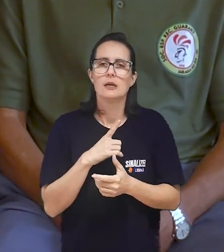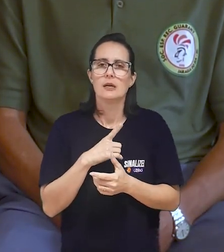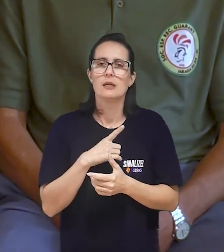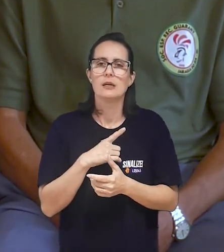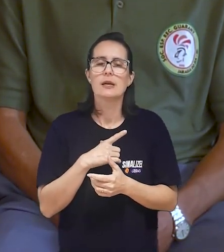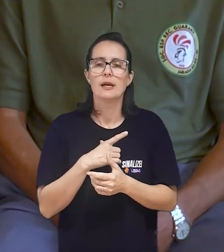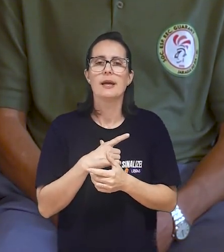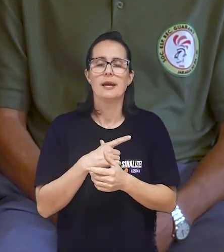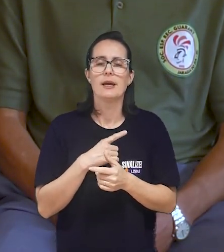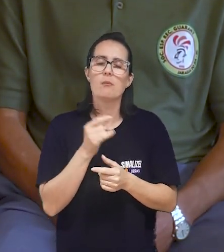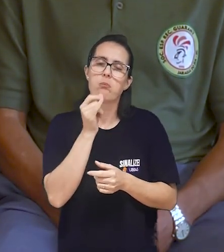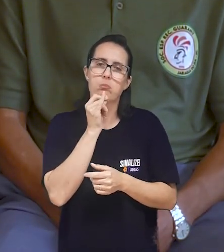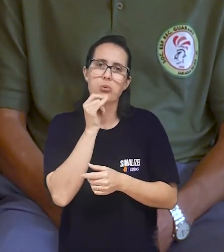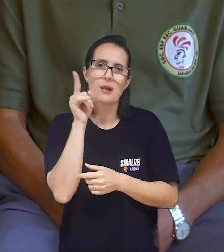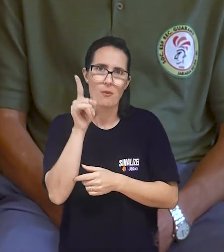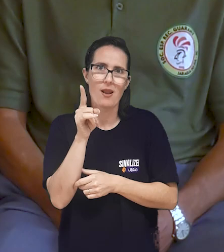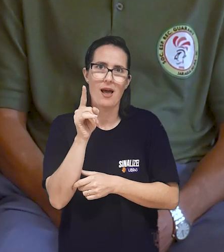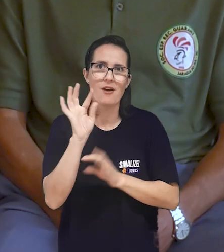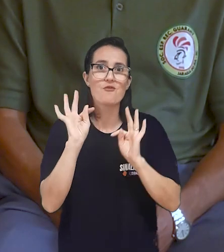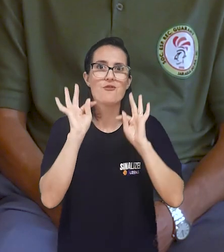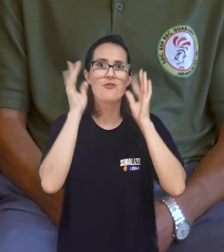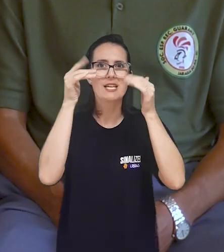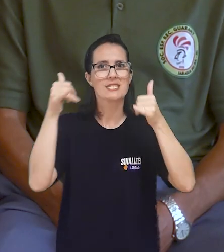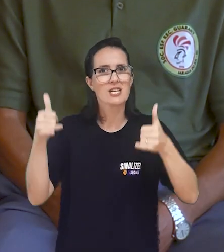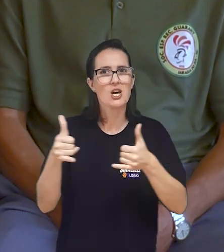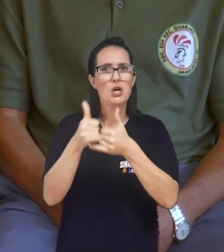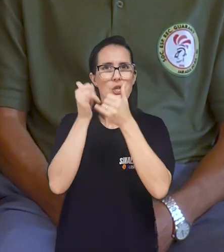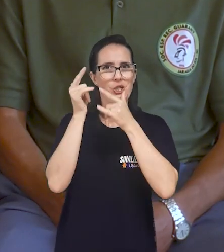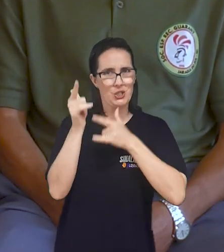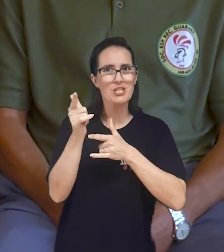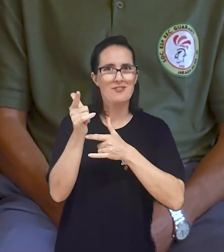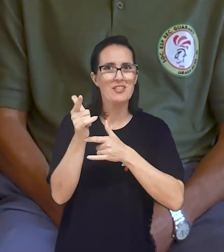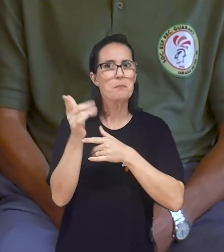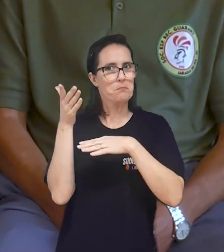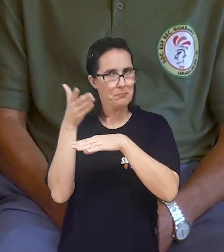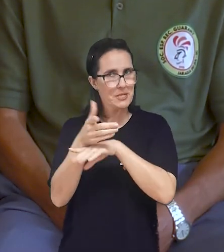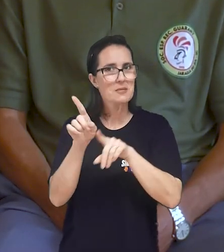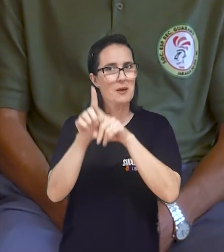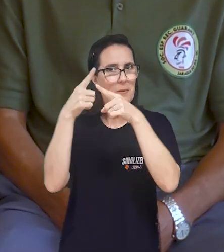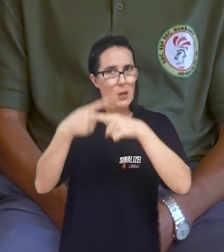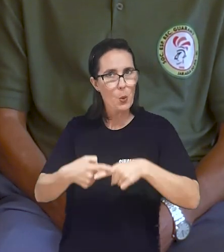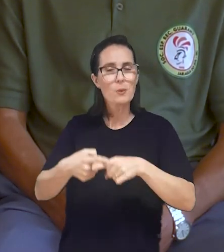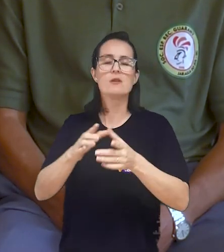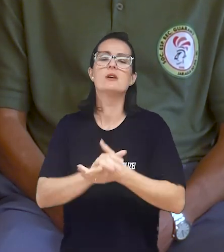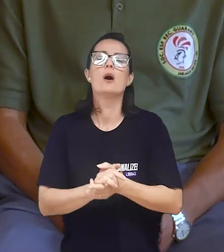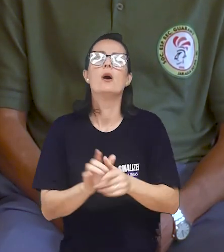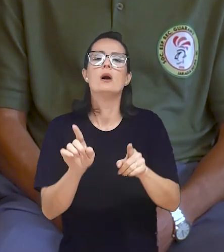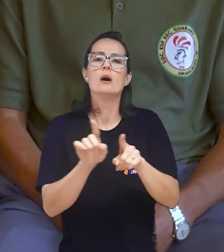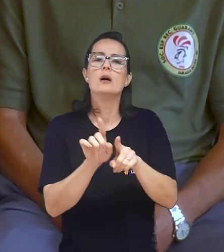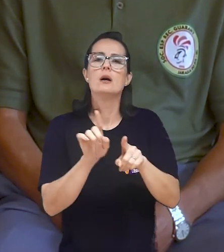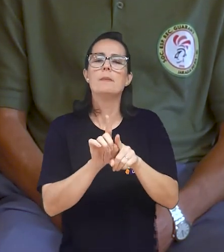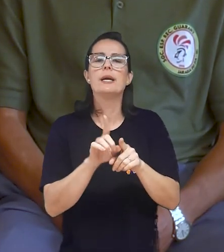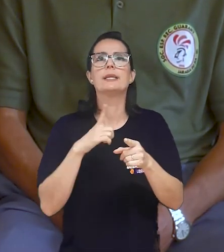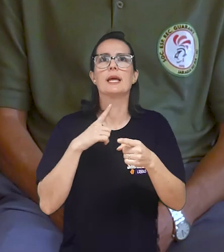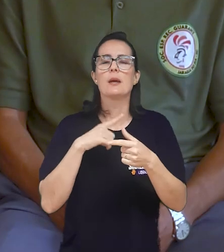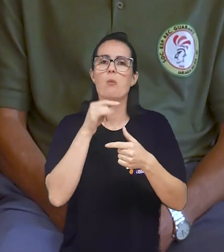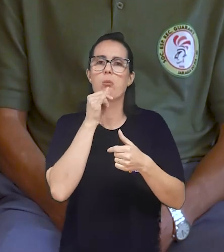é da Schützenfest no caso, né? E também participa de um campeonato